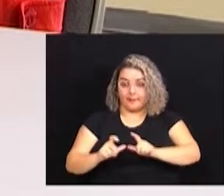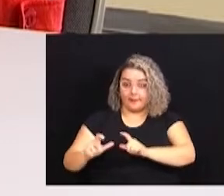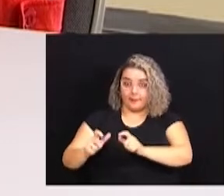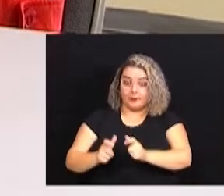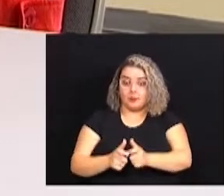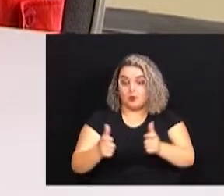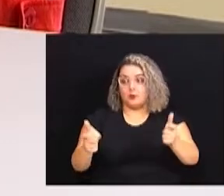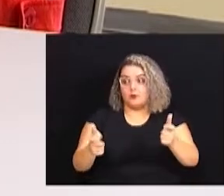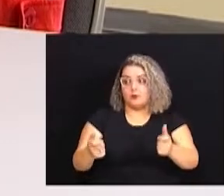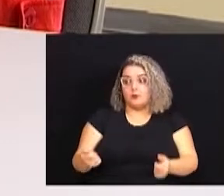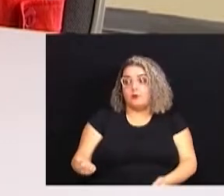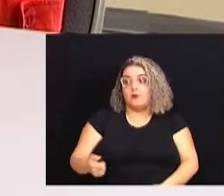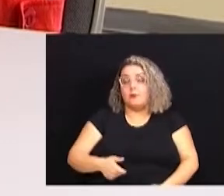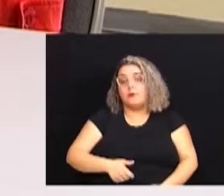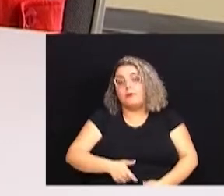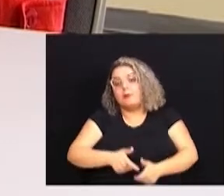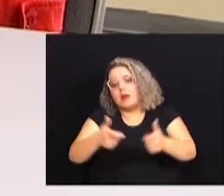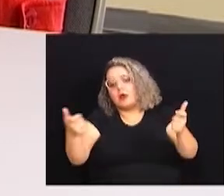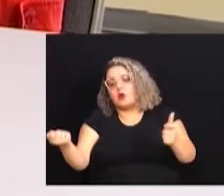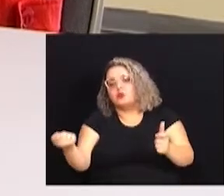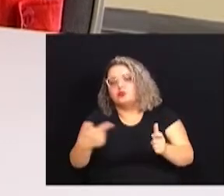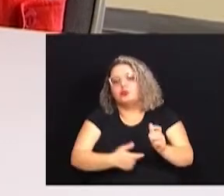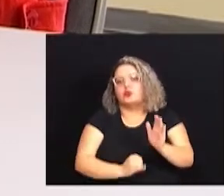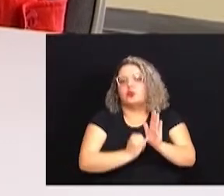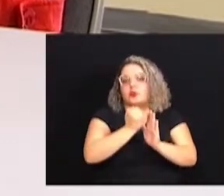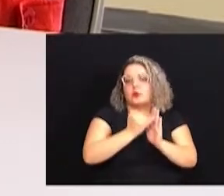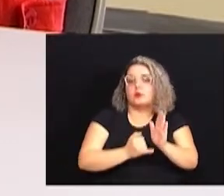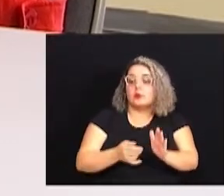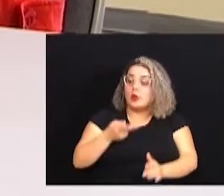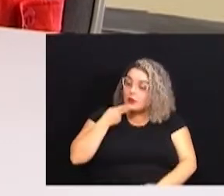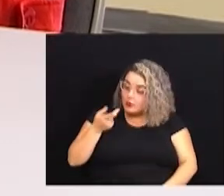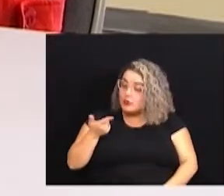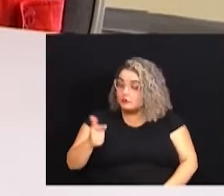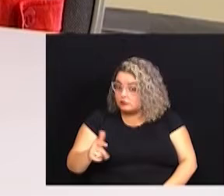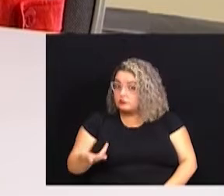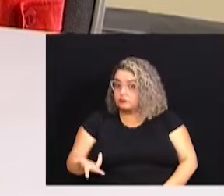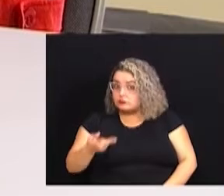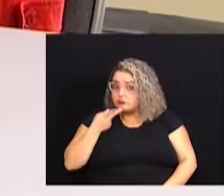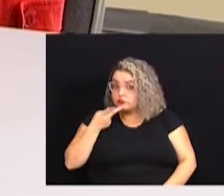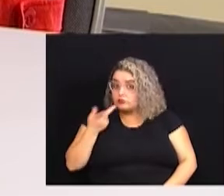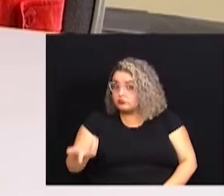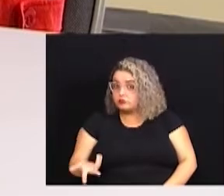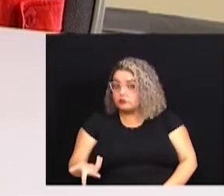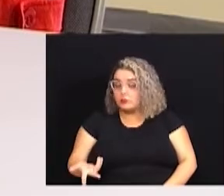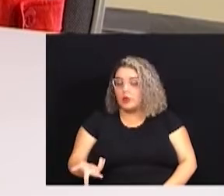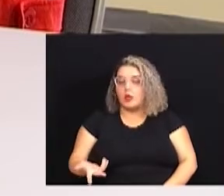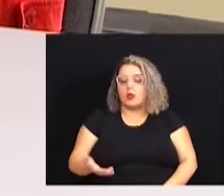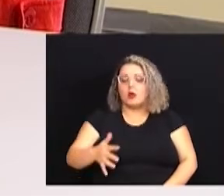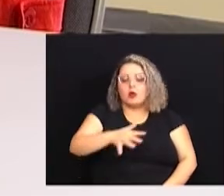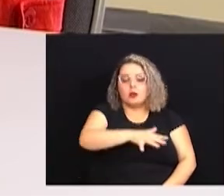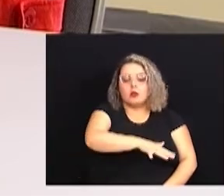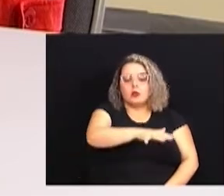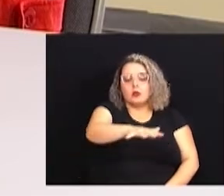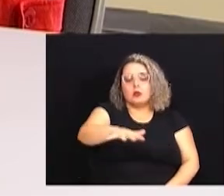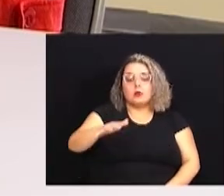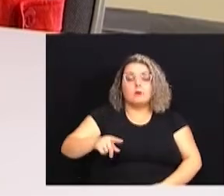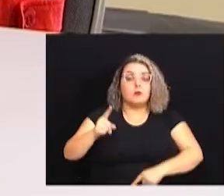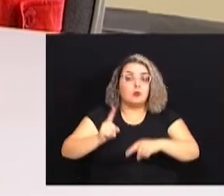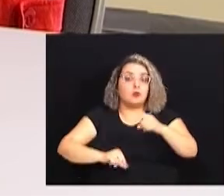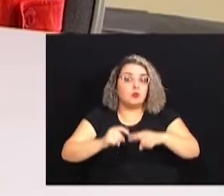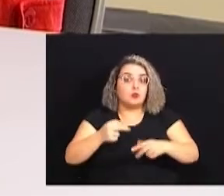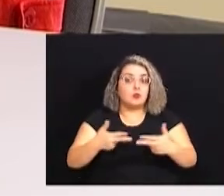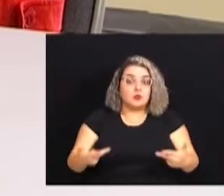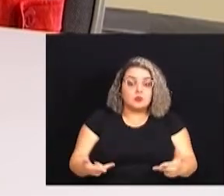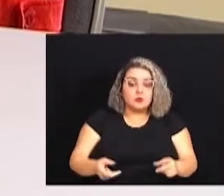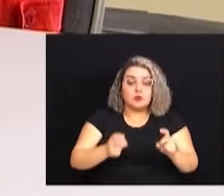figurinha, o aumento do preço foi maior do que a inflação. Isso reforça o que eu disse. Isso acontece normalmente com aqueles setores ou com